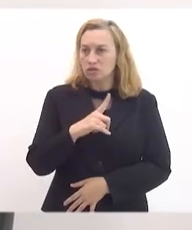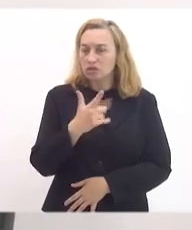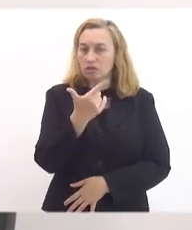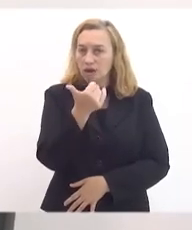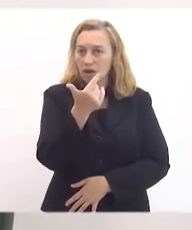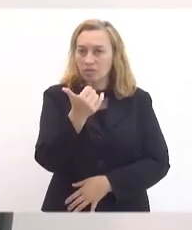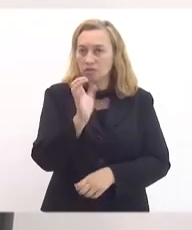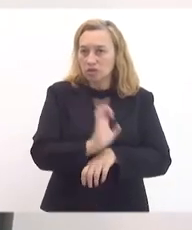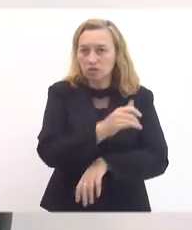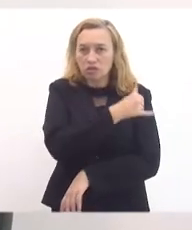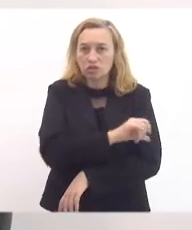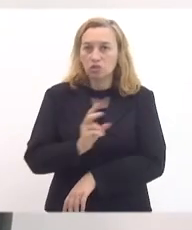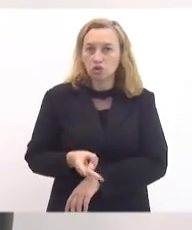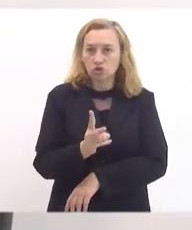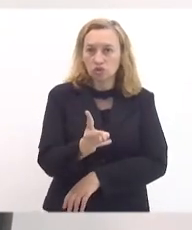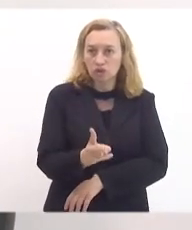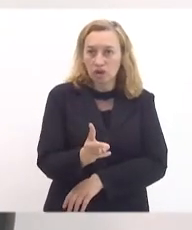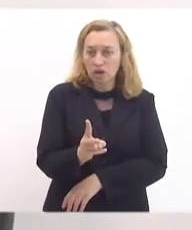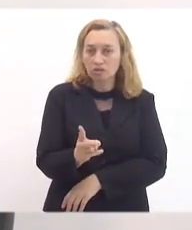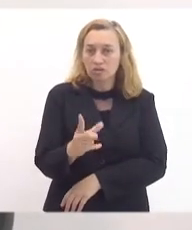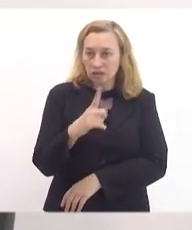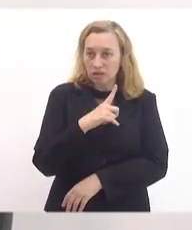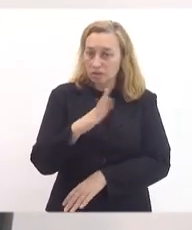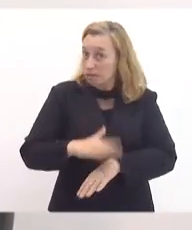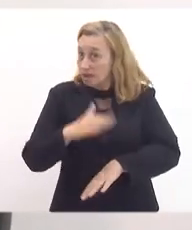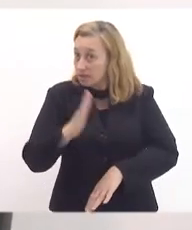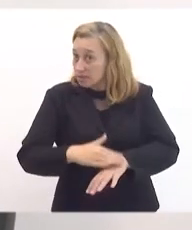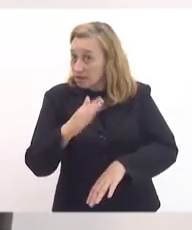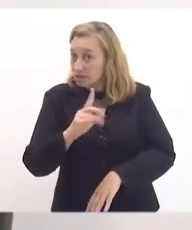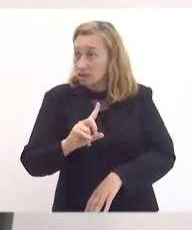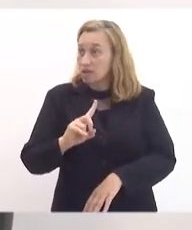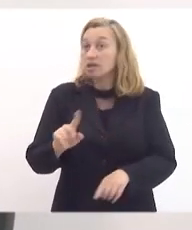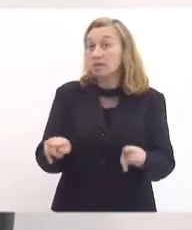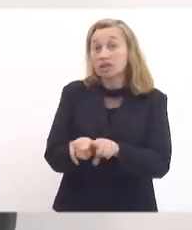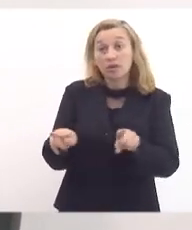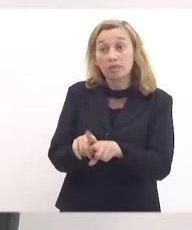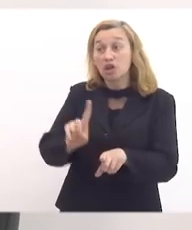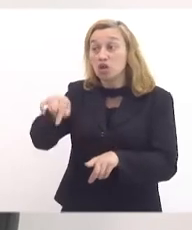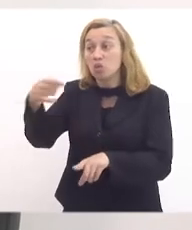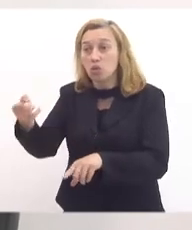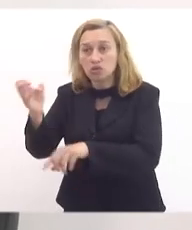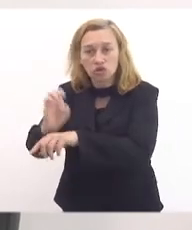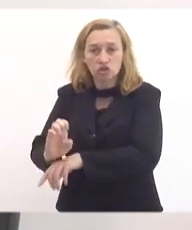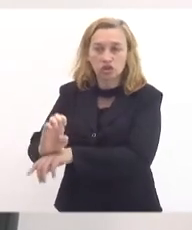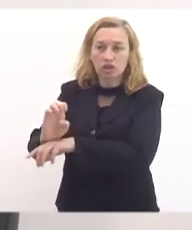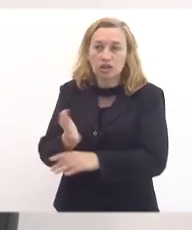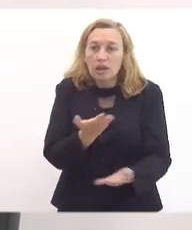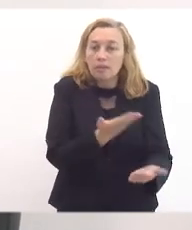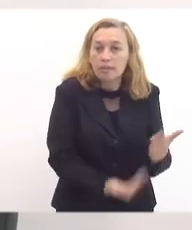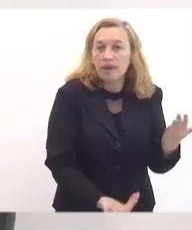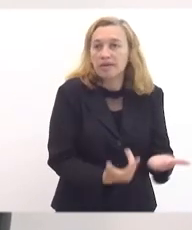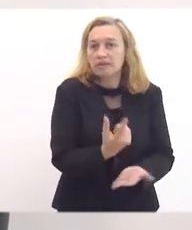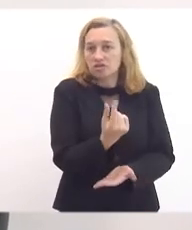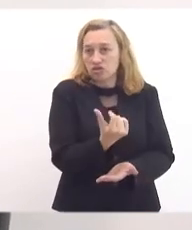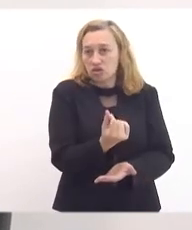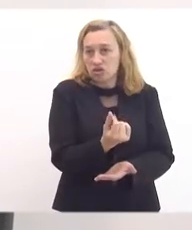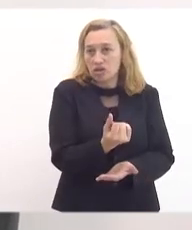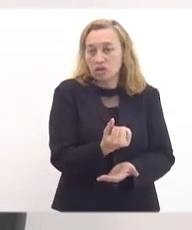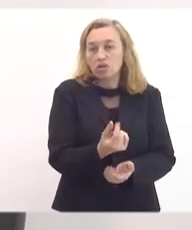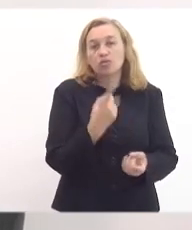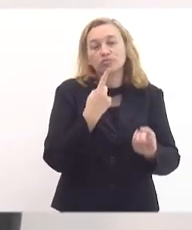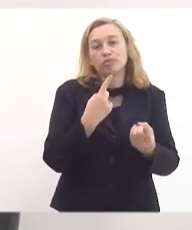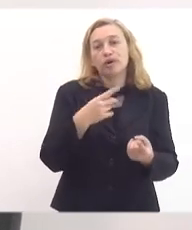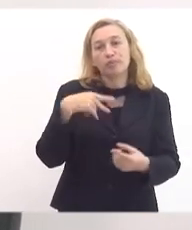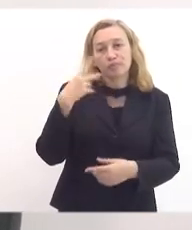estado do Rio de Janeiro continuar adquirindo já que adquiriram armas e outros estados ou seja é perda de receita por conta de uma